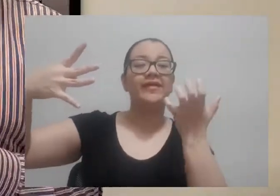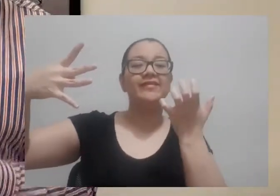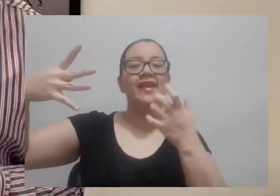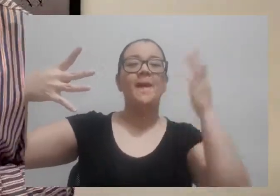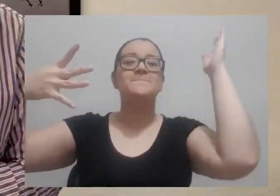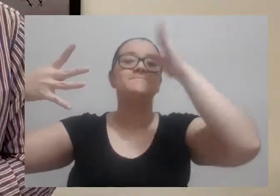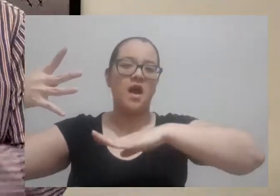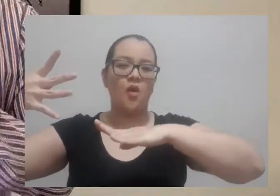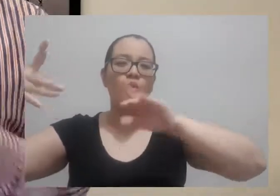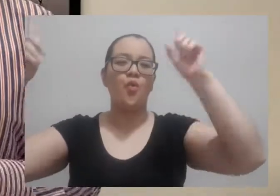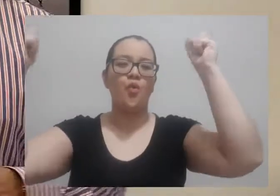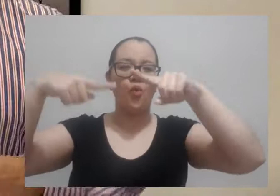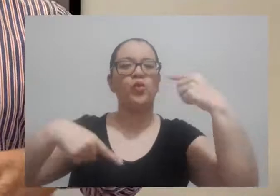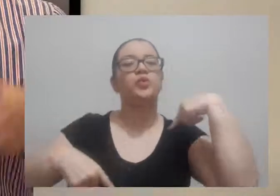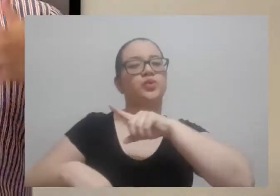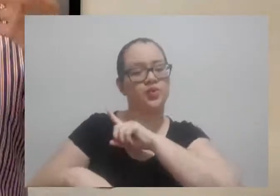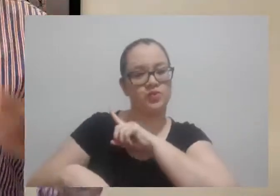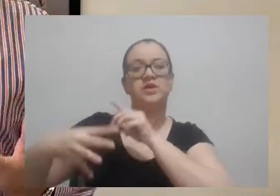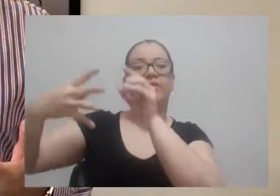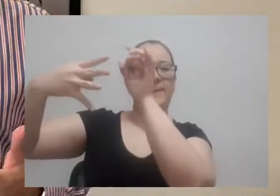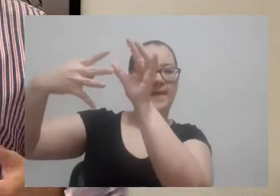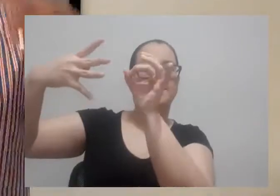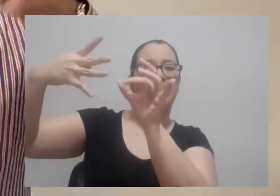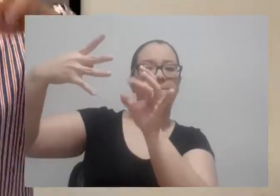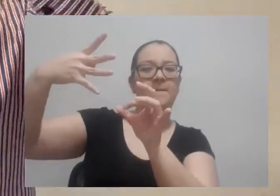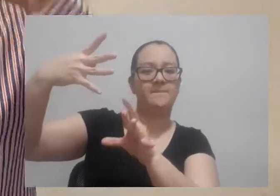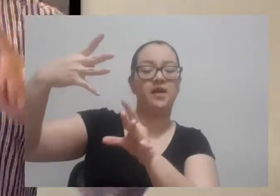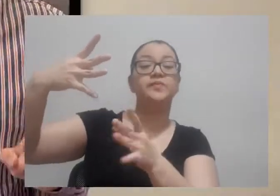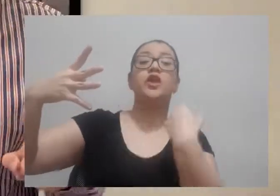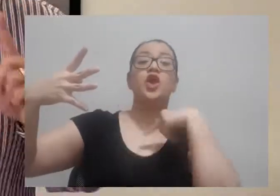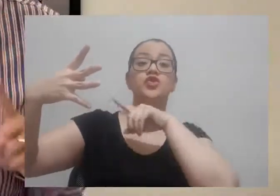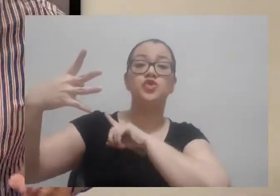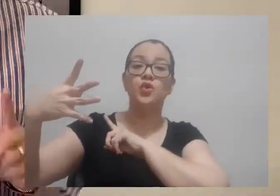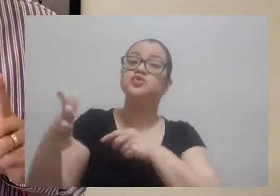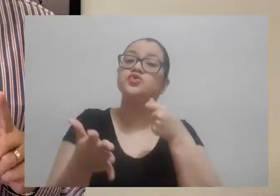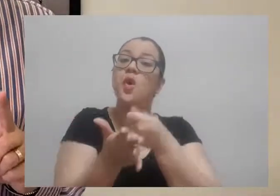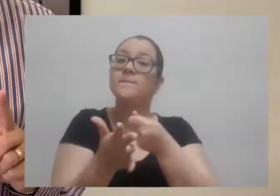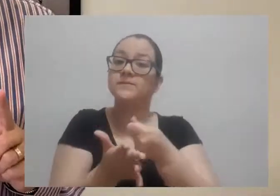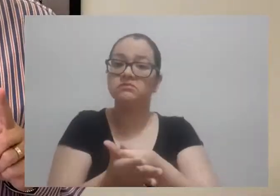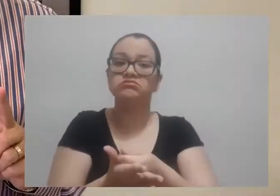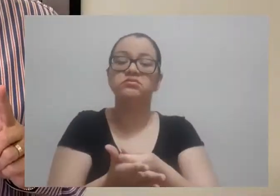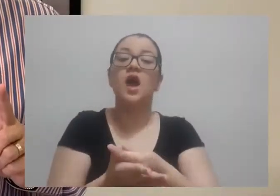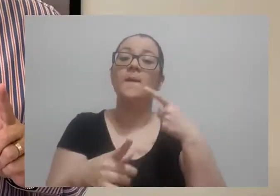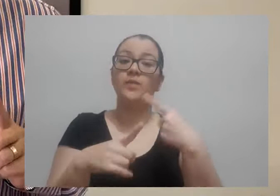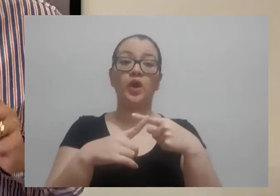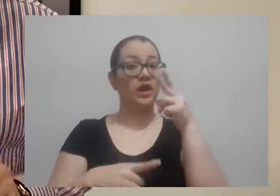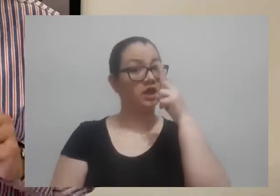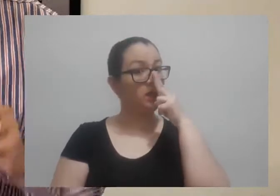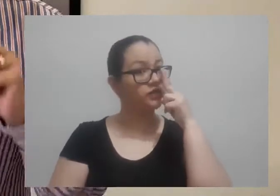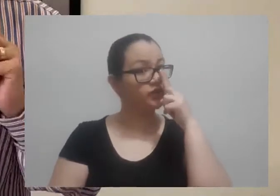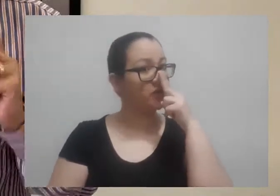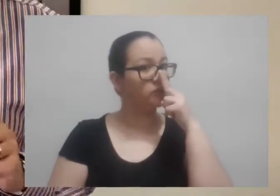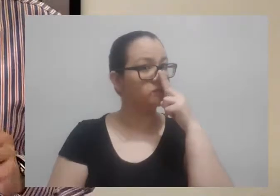dessas situações, Jesus diz que o nosso dever como cristão, preste atenção, é